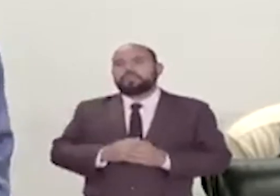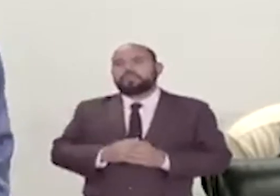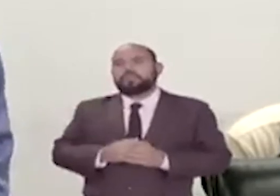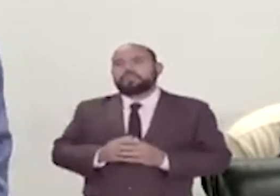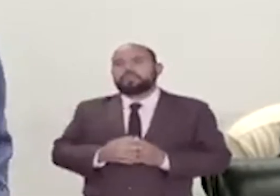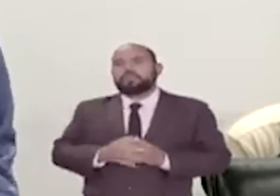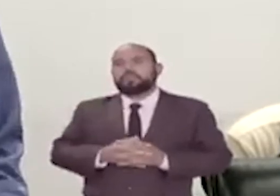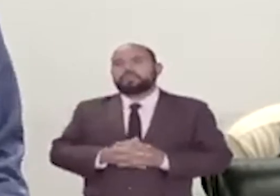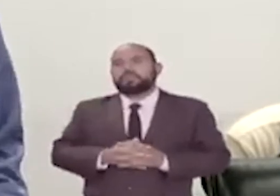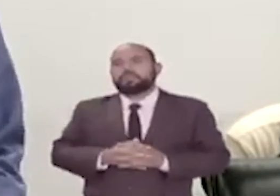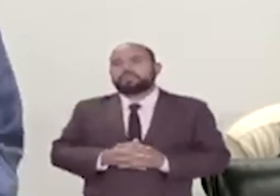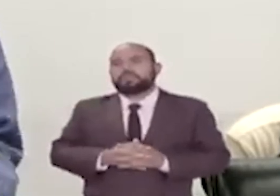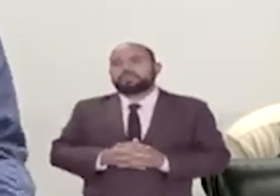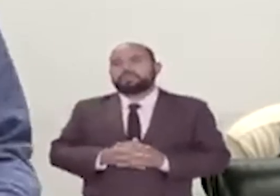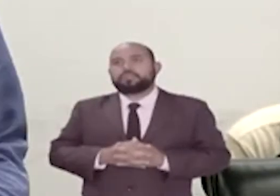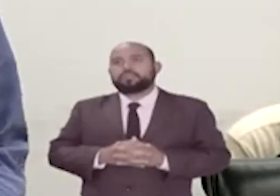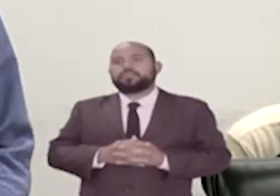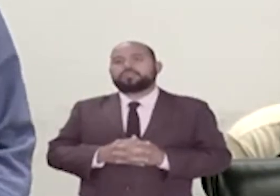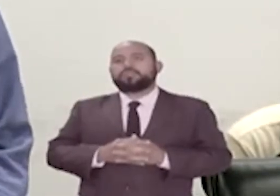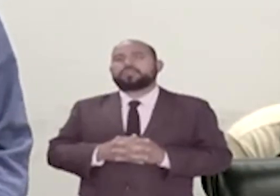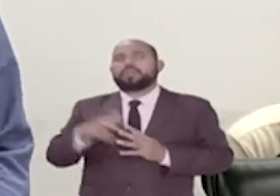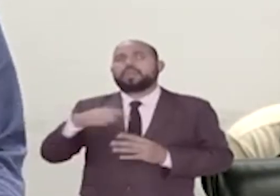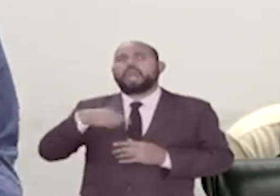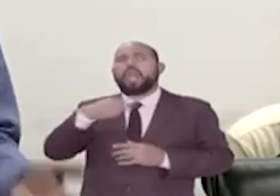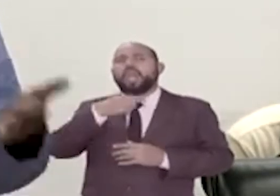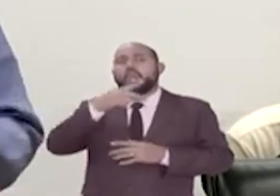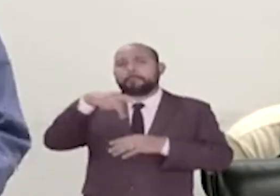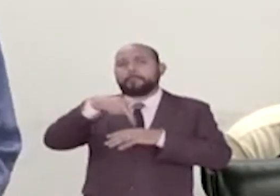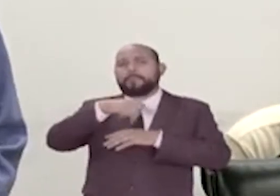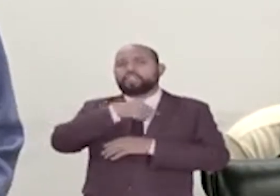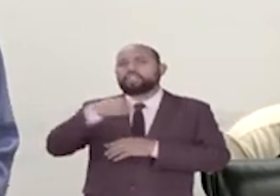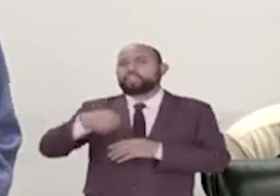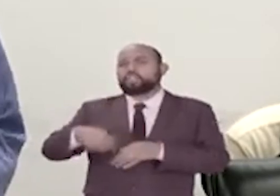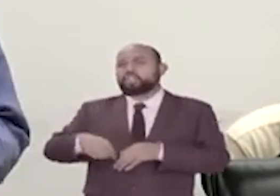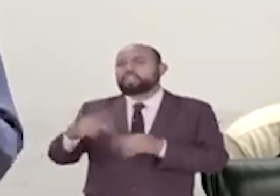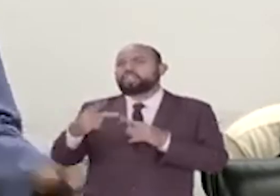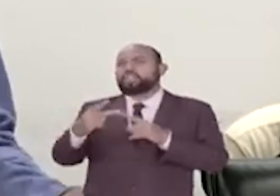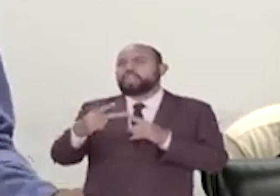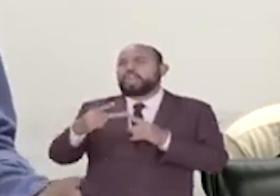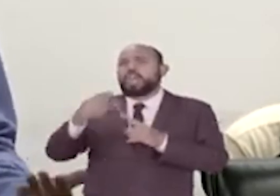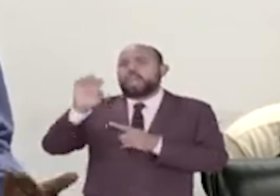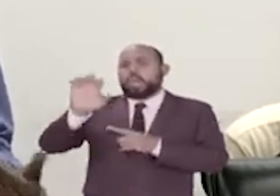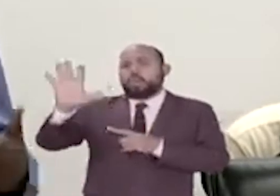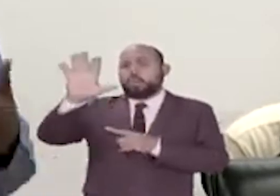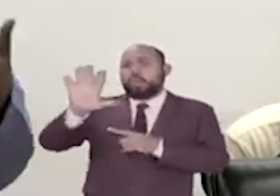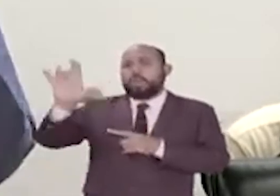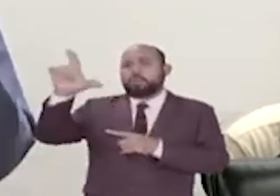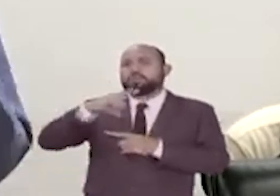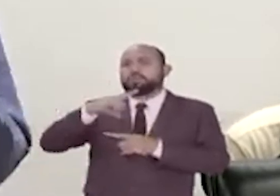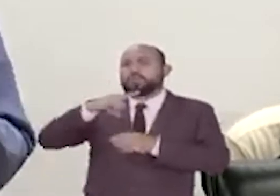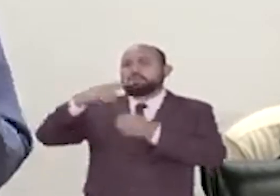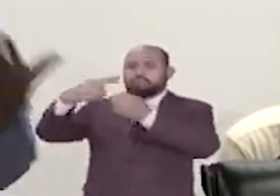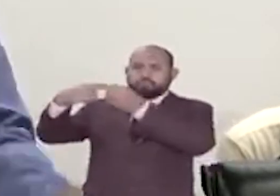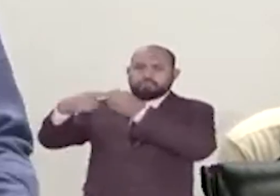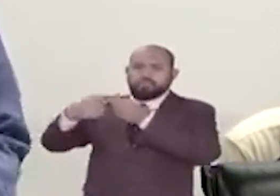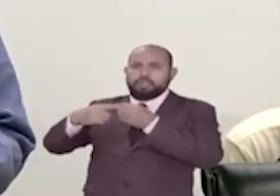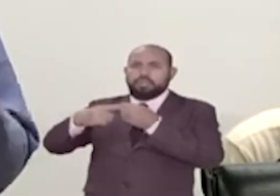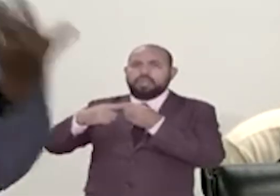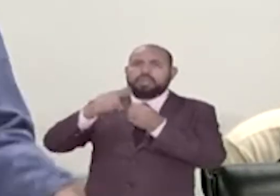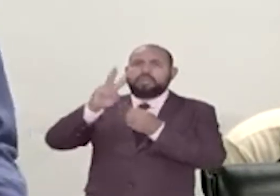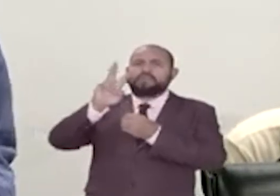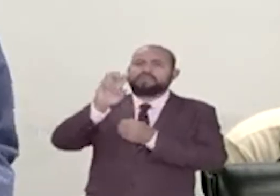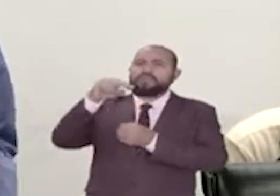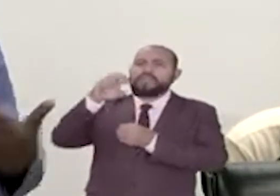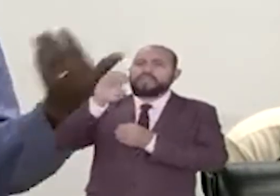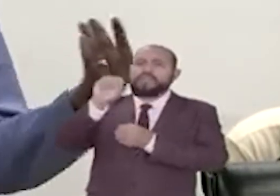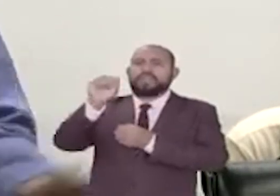chegue na casa das pessoas. É, a China também adota esse conceito, cidades na Europa, por exemplo, se a gente olhar cidades como Veneza e